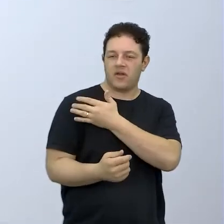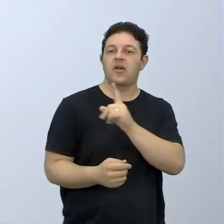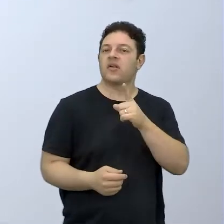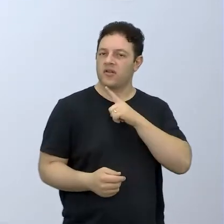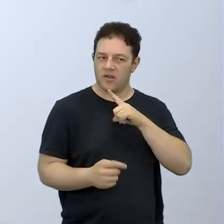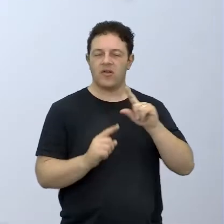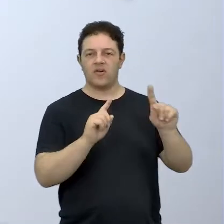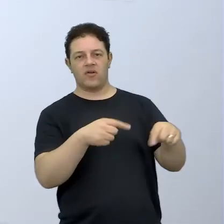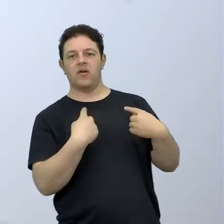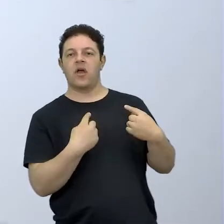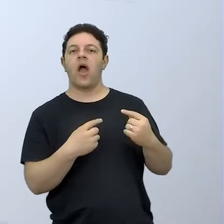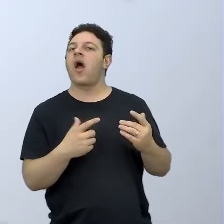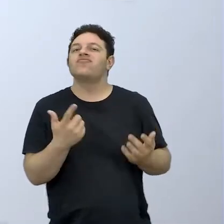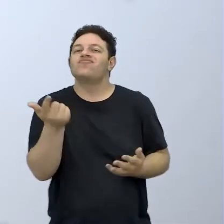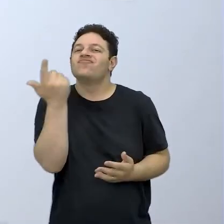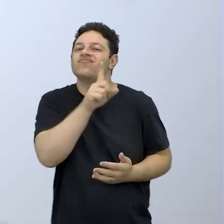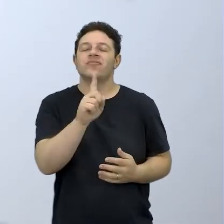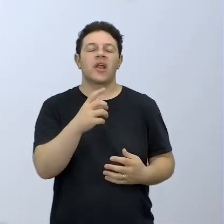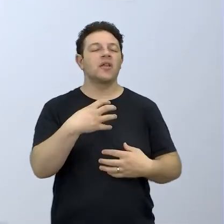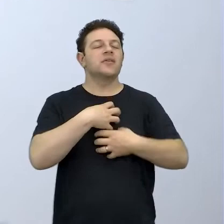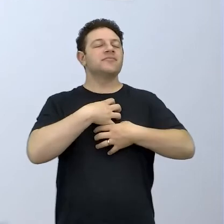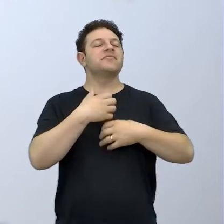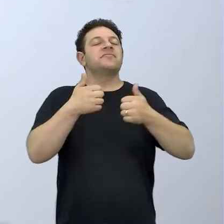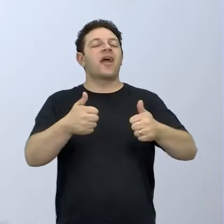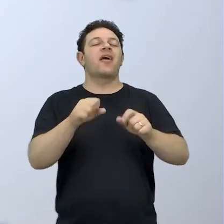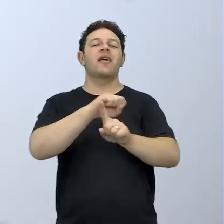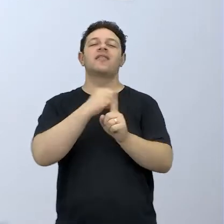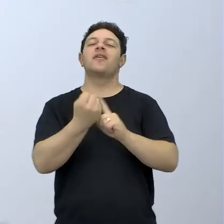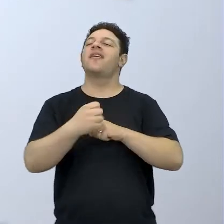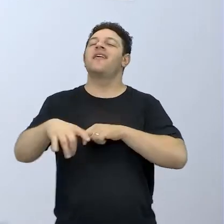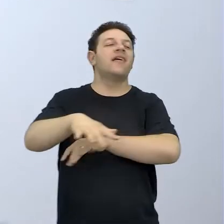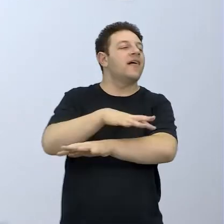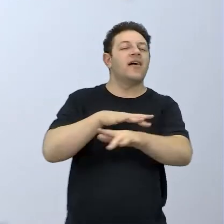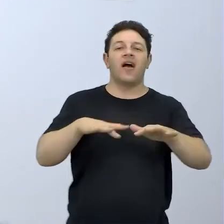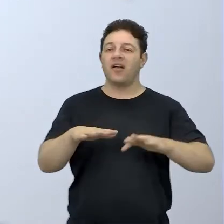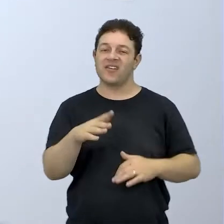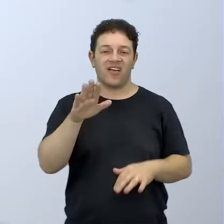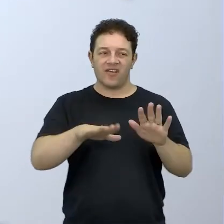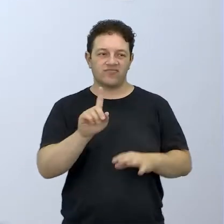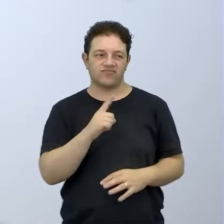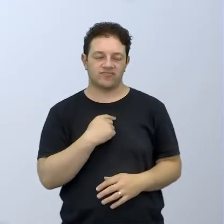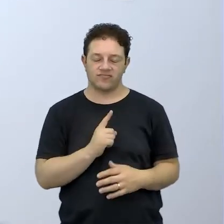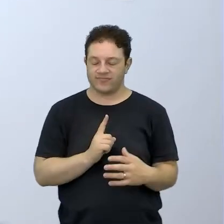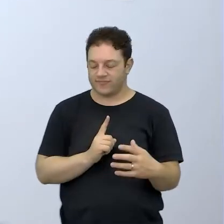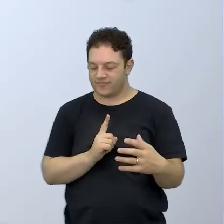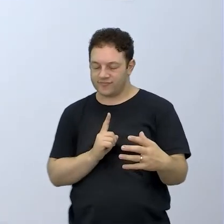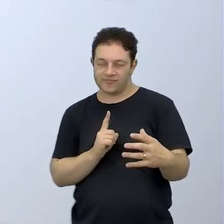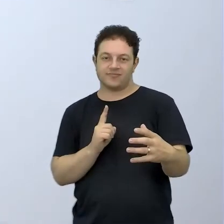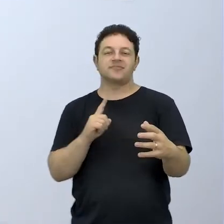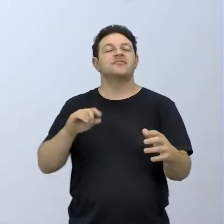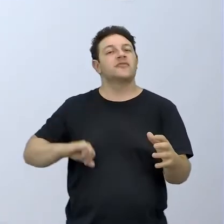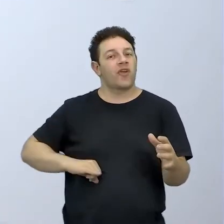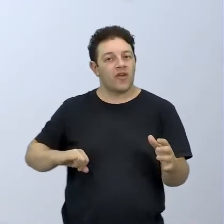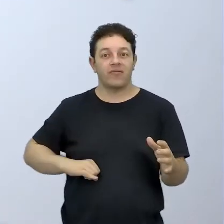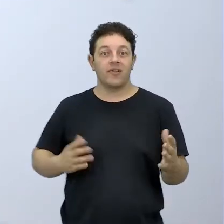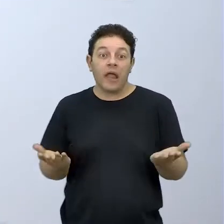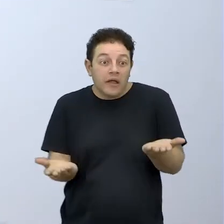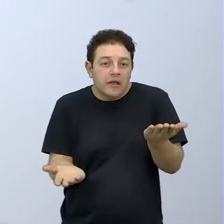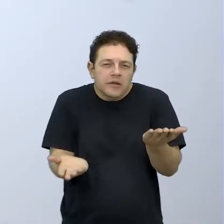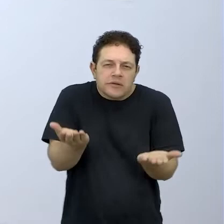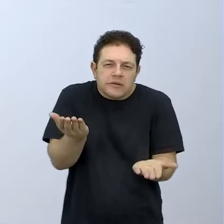atingir o que a gente chama de bem-estar social. Então, né, não há